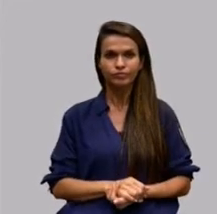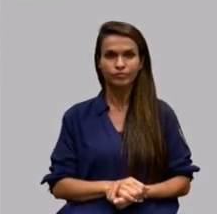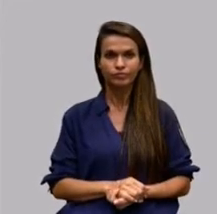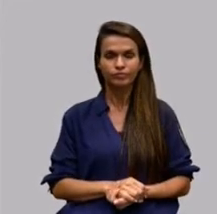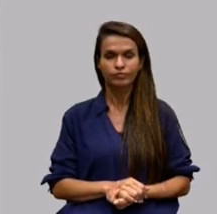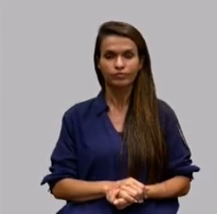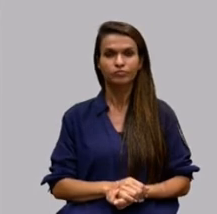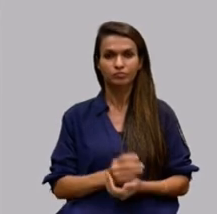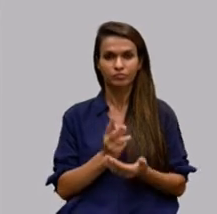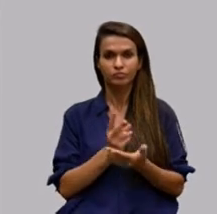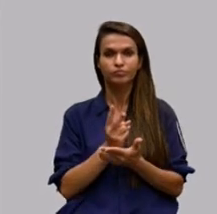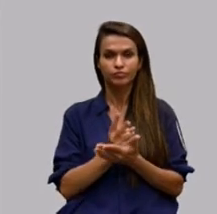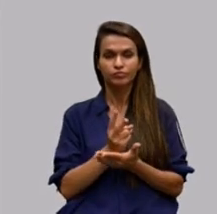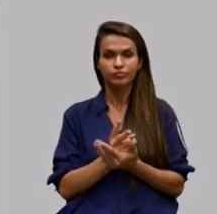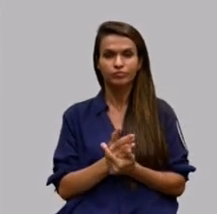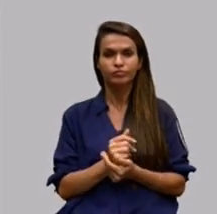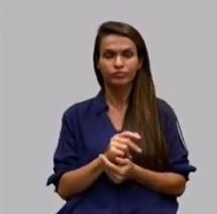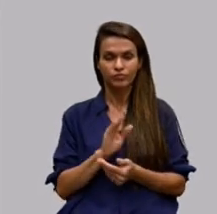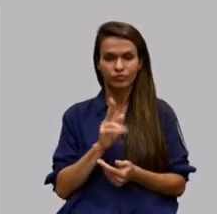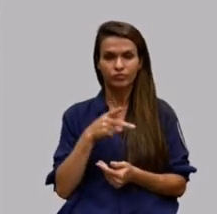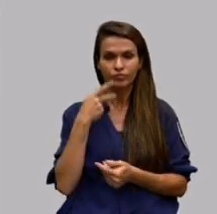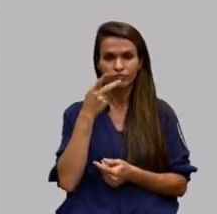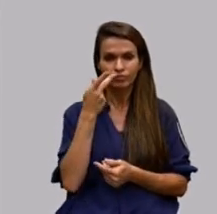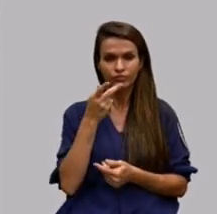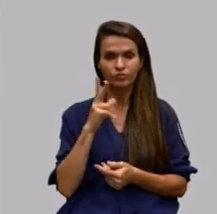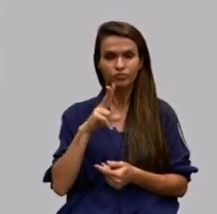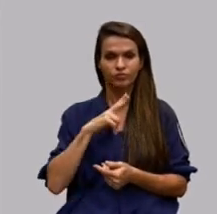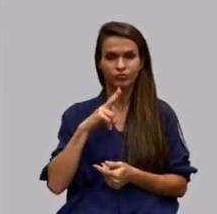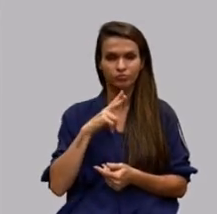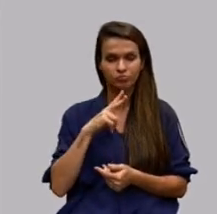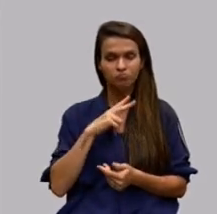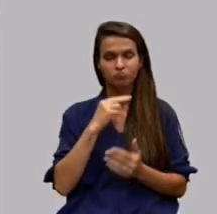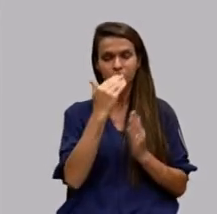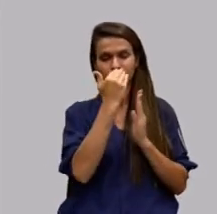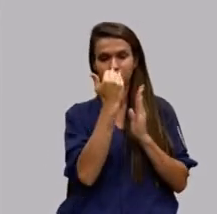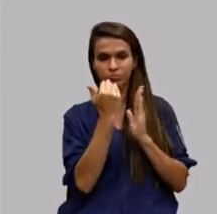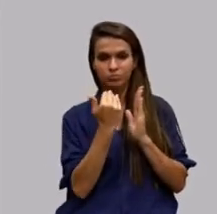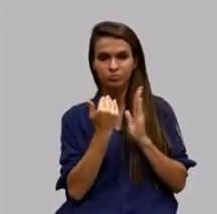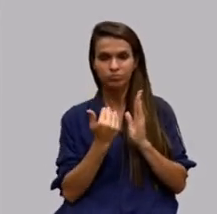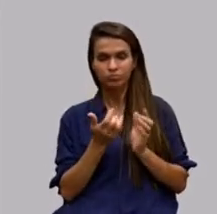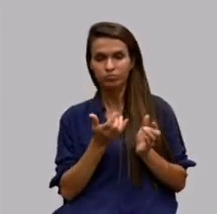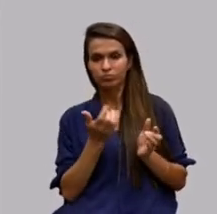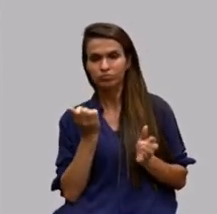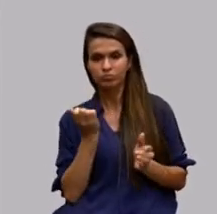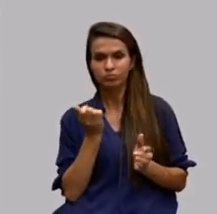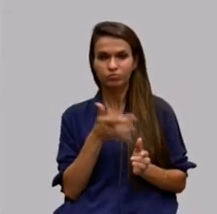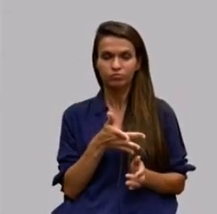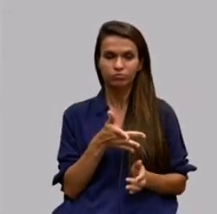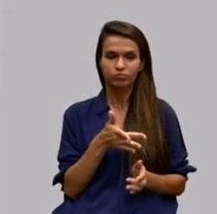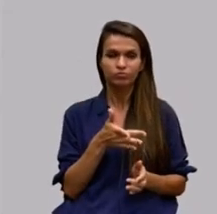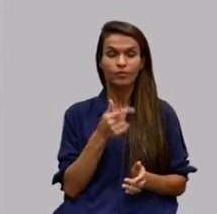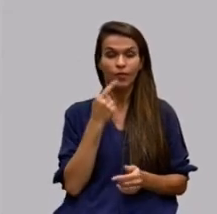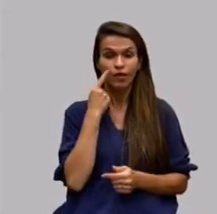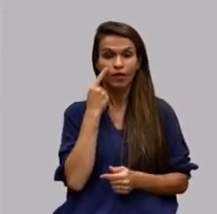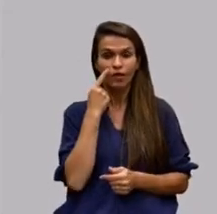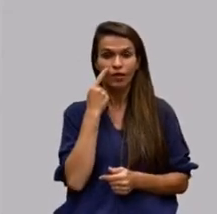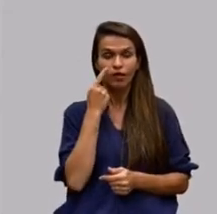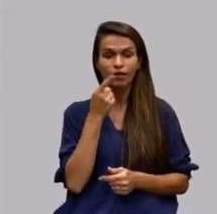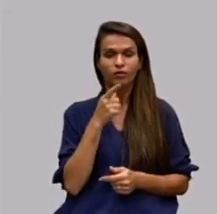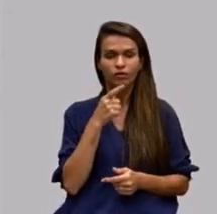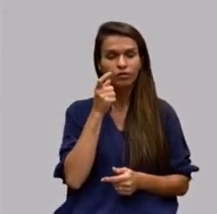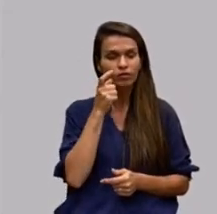vai em frente. Já foi mencionado aqui as privatizações e tal, renúncia. Olha aqui essa condicionante aqui que